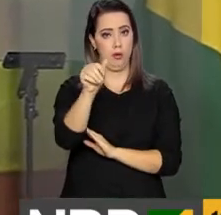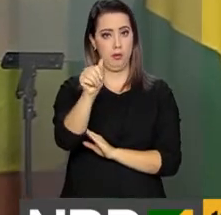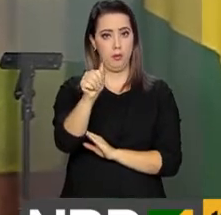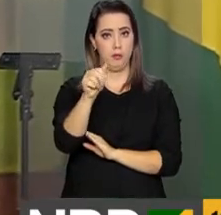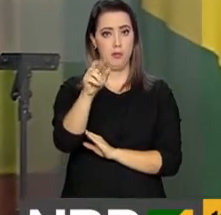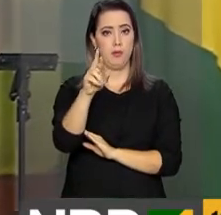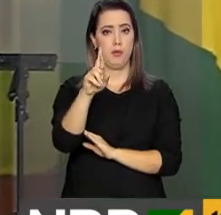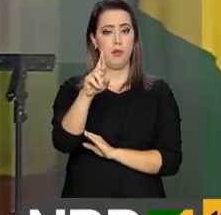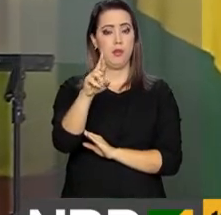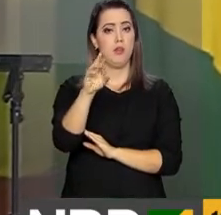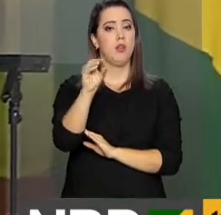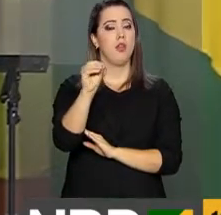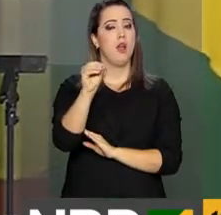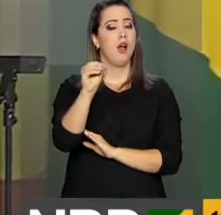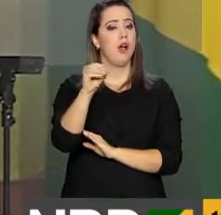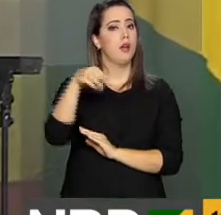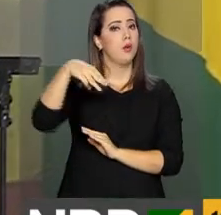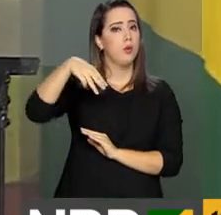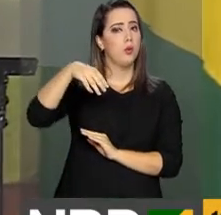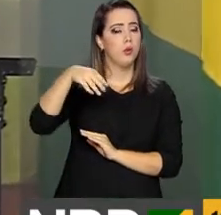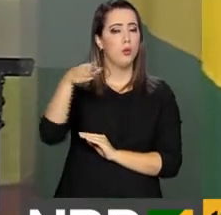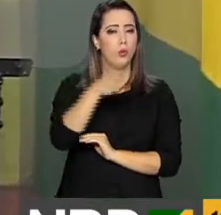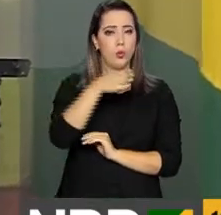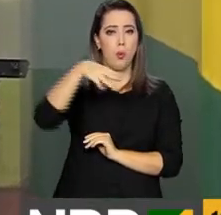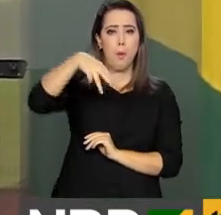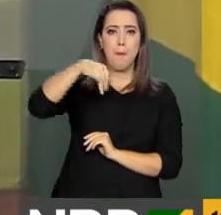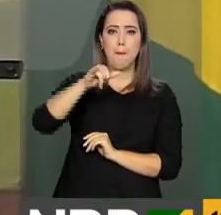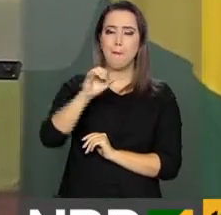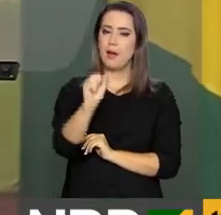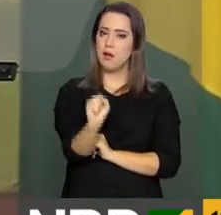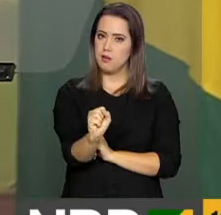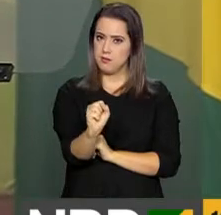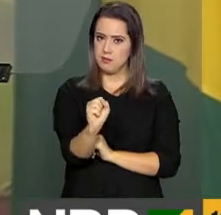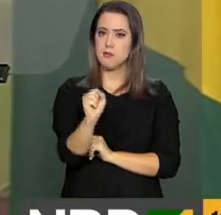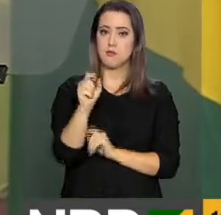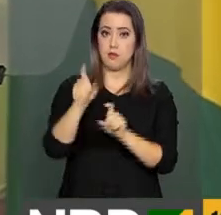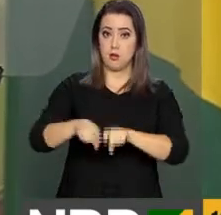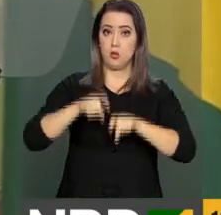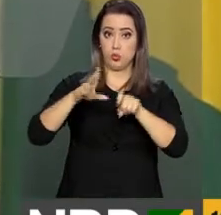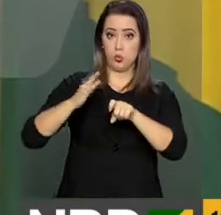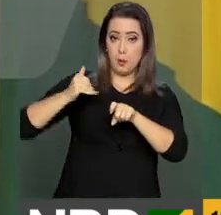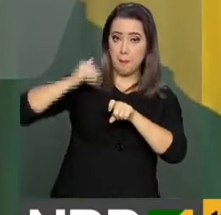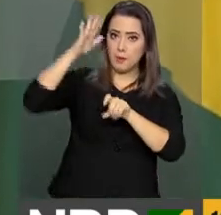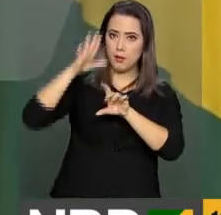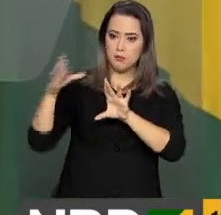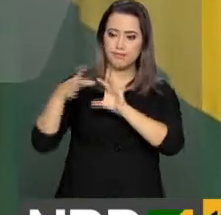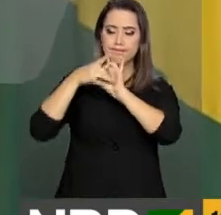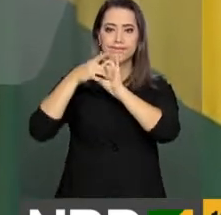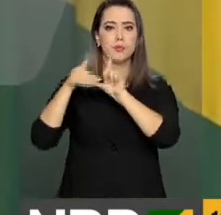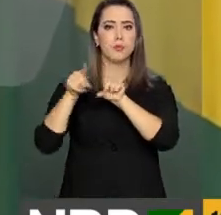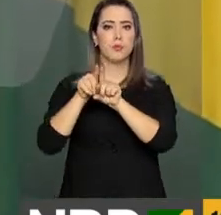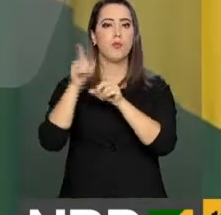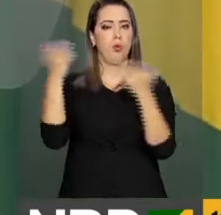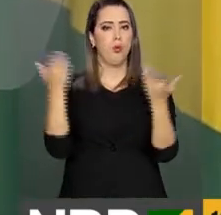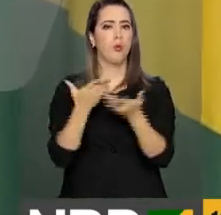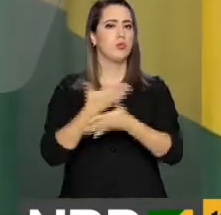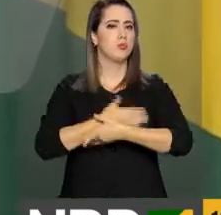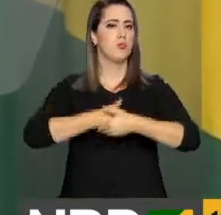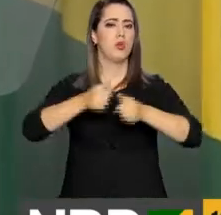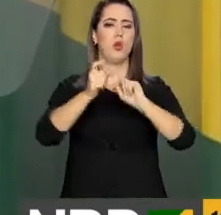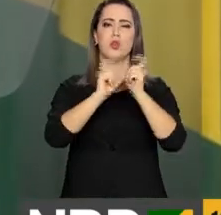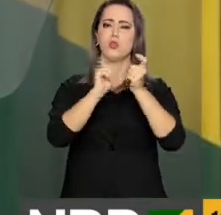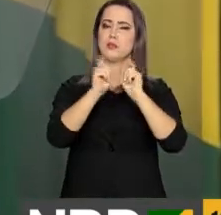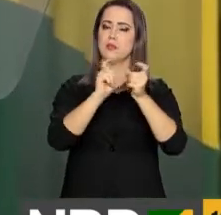é? Hoje nós damos outro passo para aprimorar o ambiente institucional